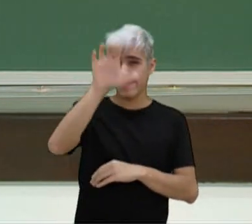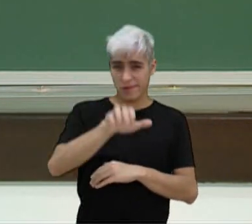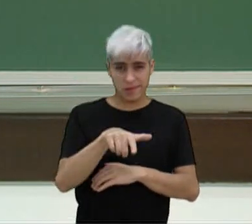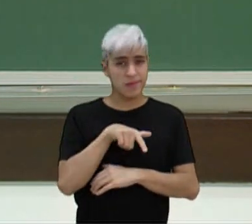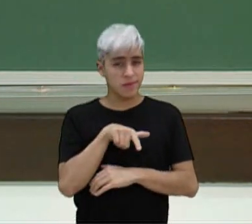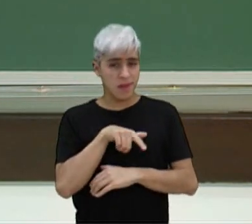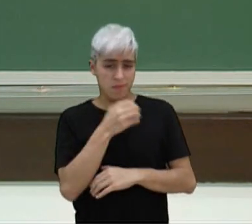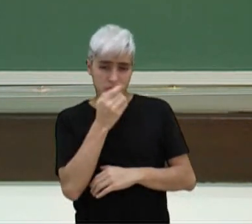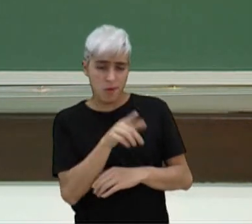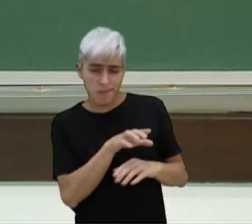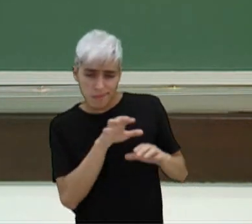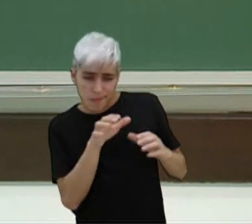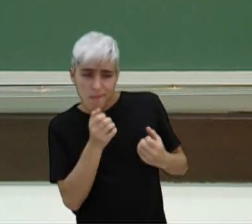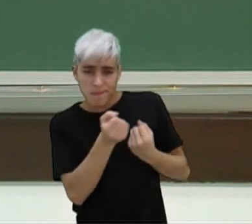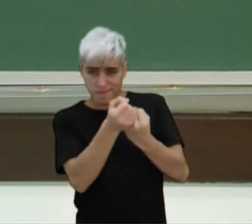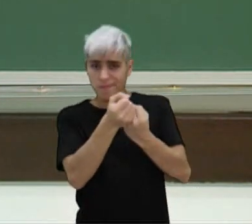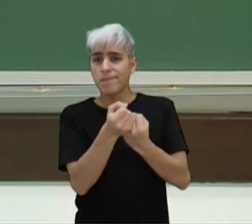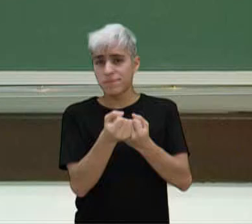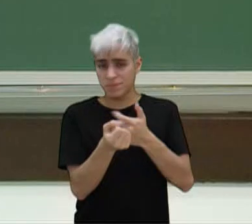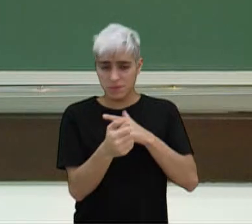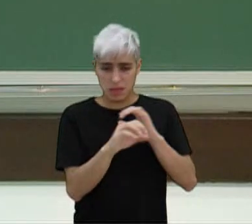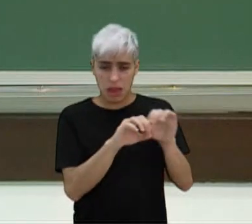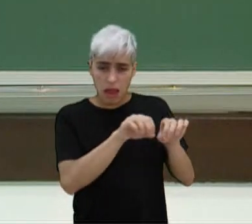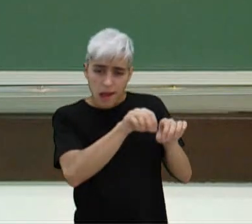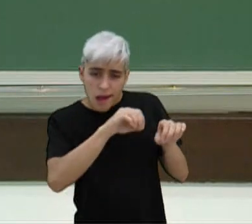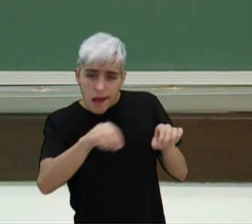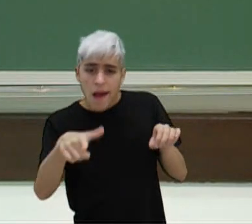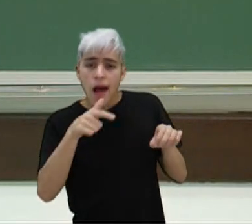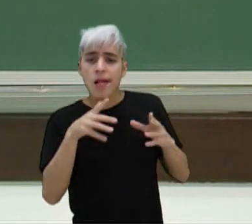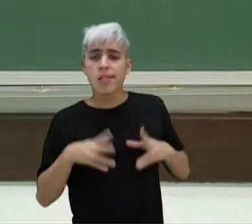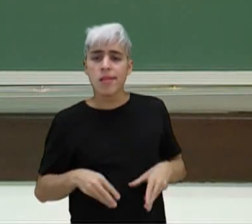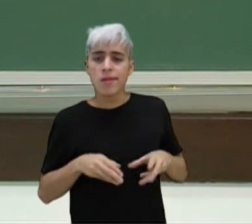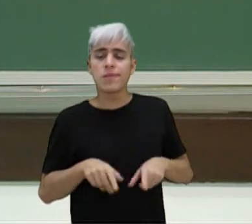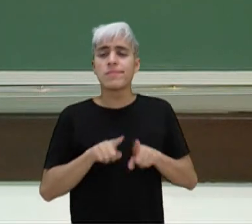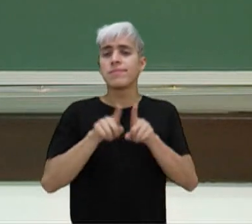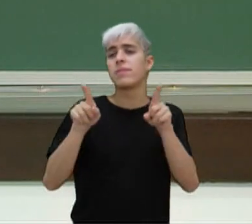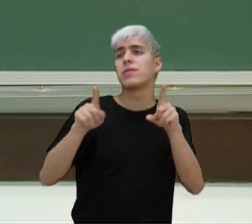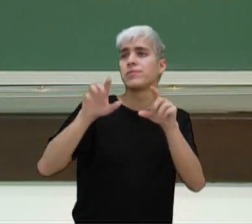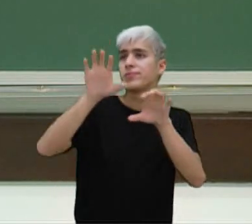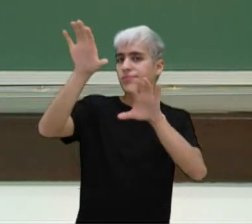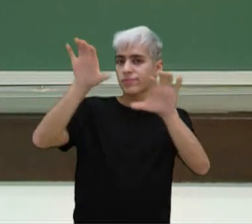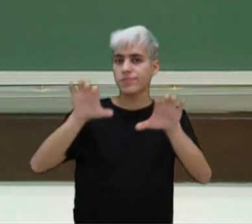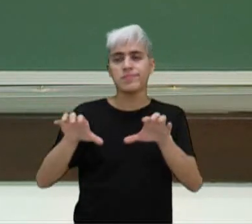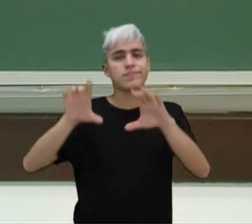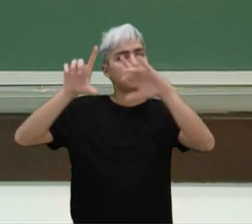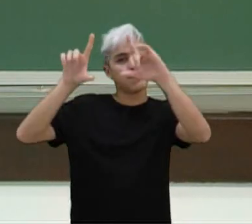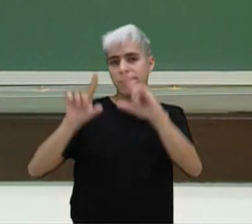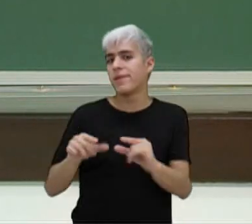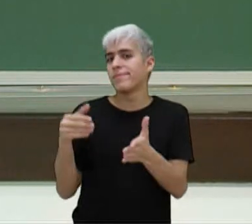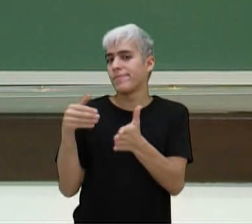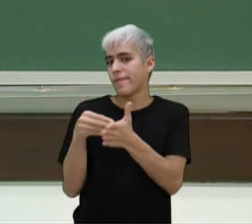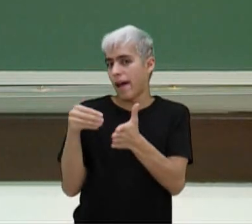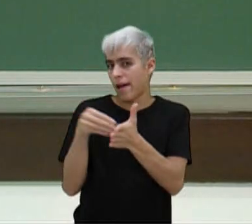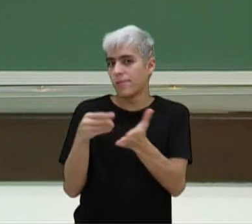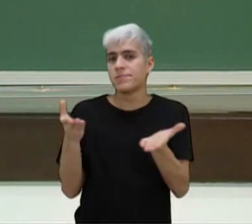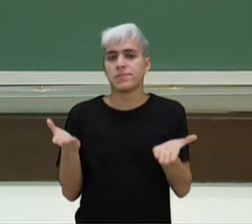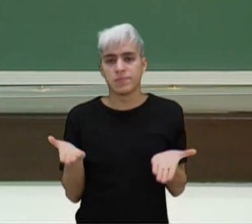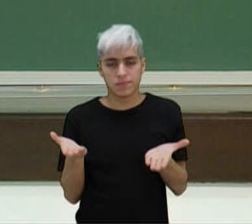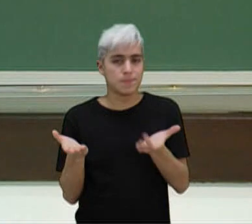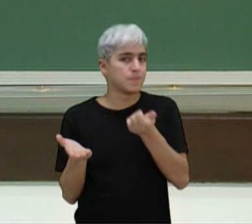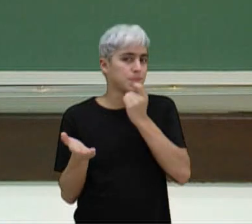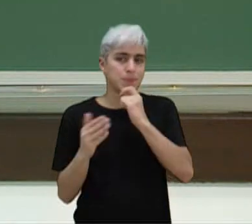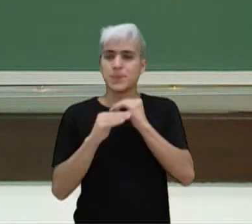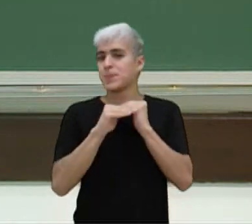bem atendidas na questão do saneamento ambiental, enquanto outras regiões estão bem menos atendidas. Então ela não